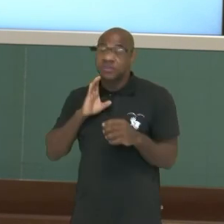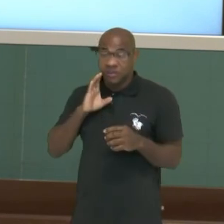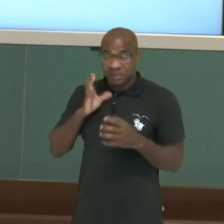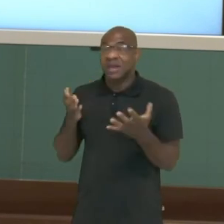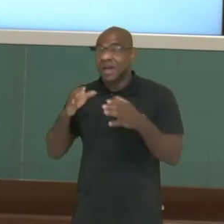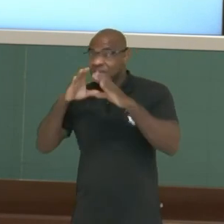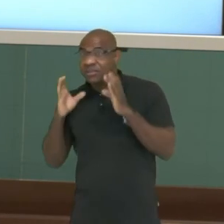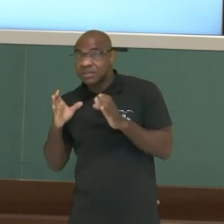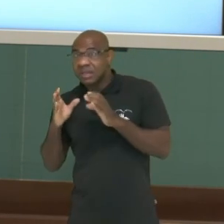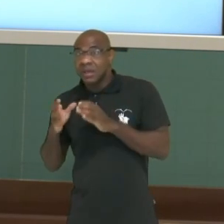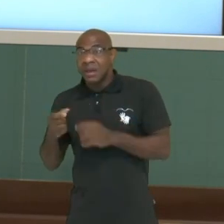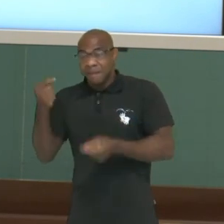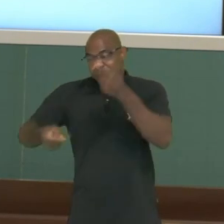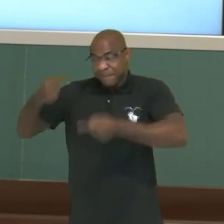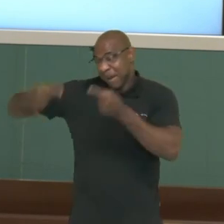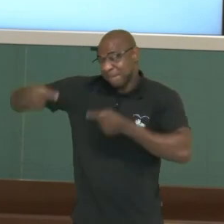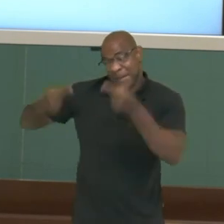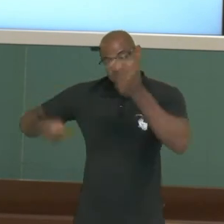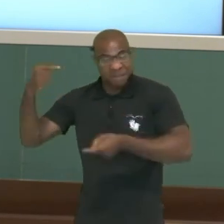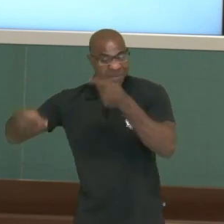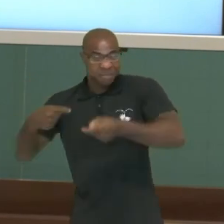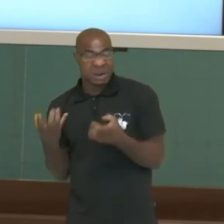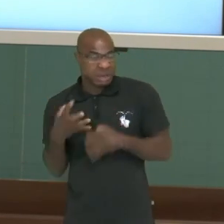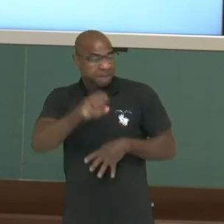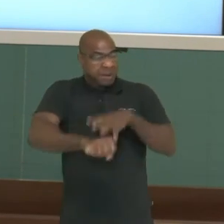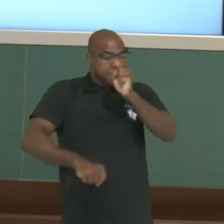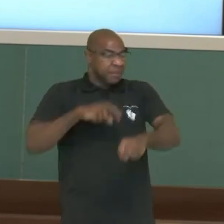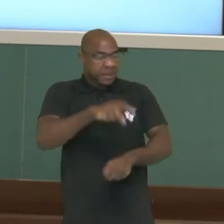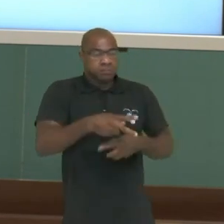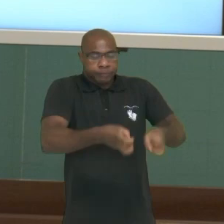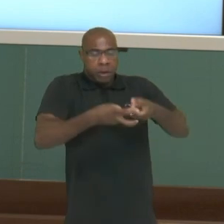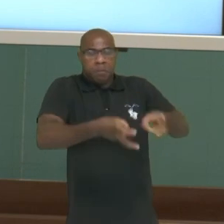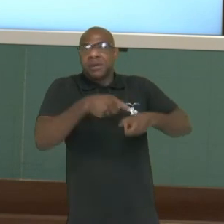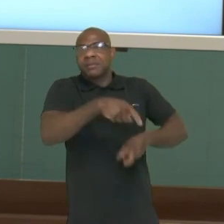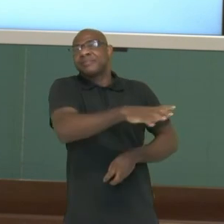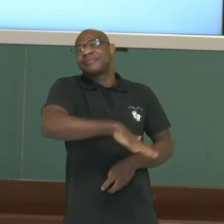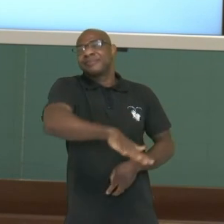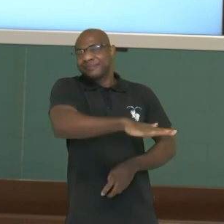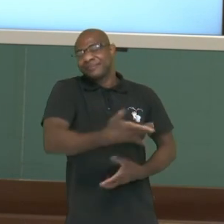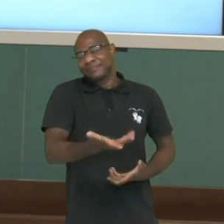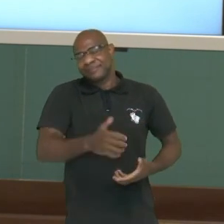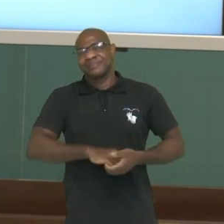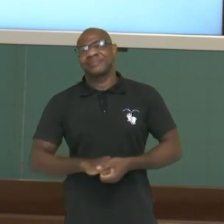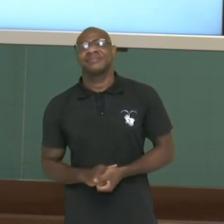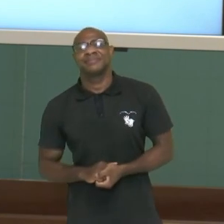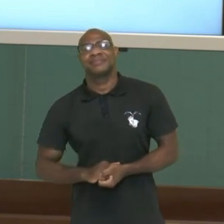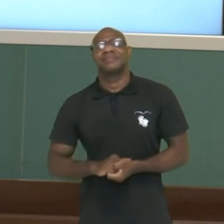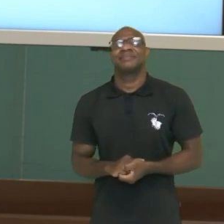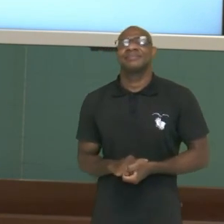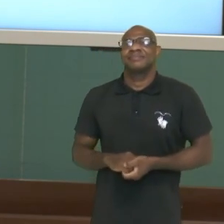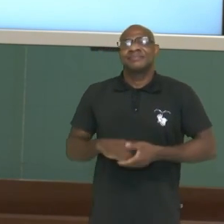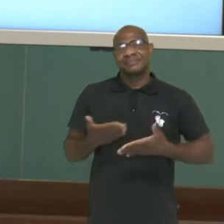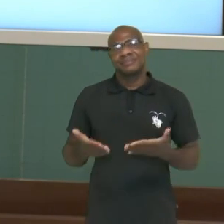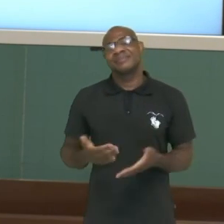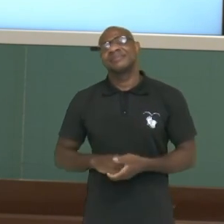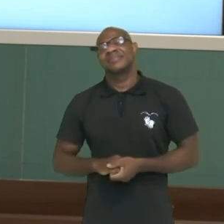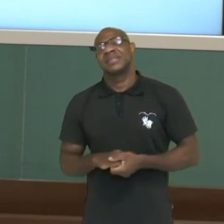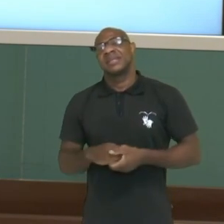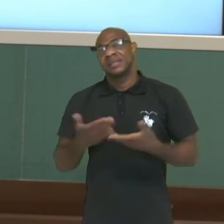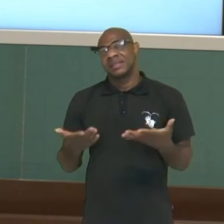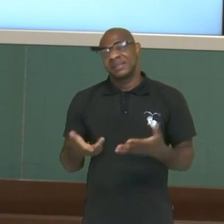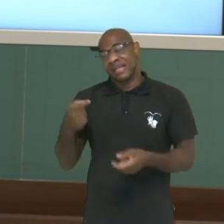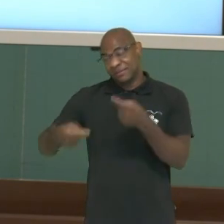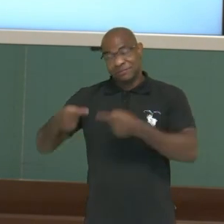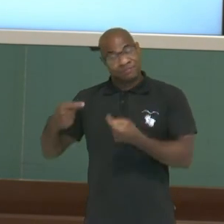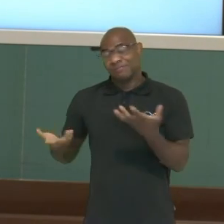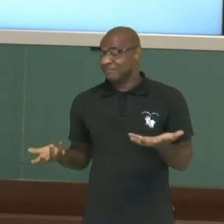já começam a explorar isso de forma mais intensa, ok? Para poder, então, explorar isso, você precisa disputar os territórios dessa